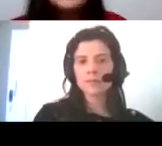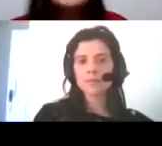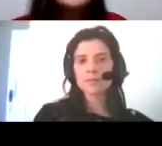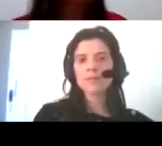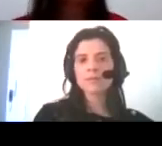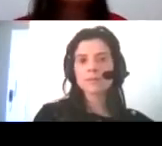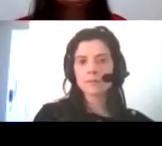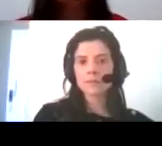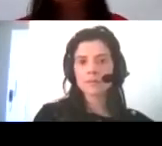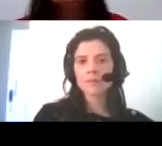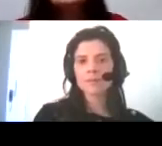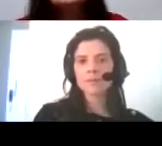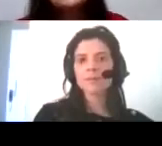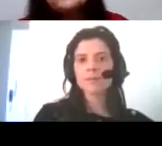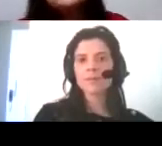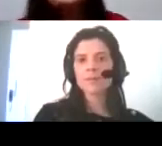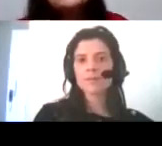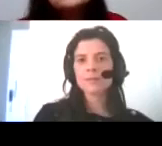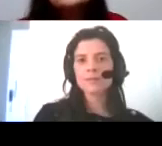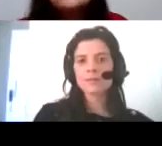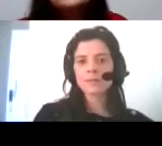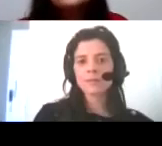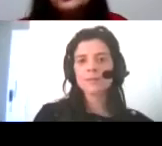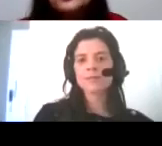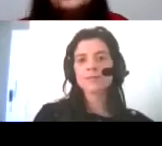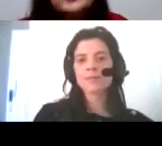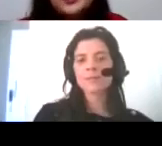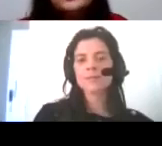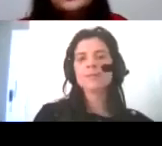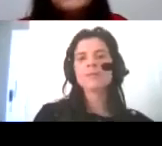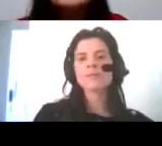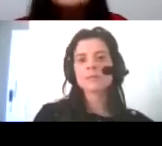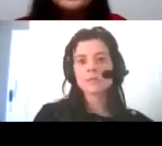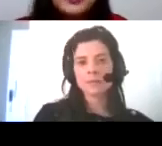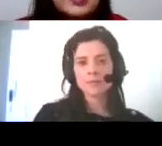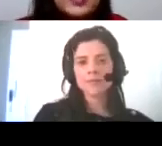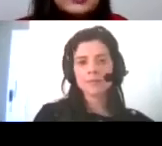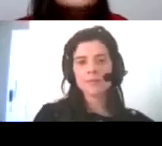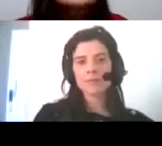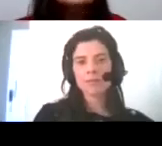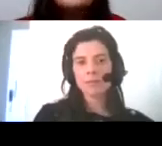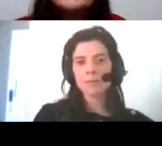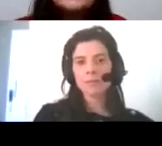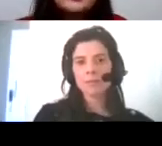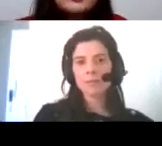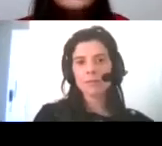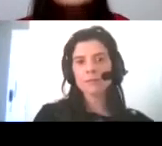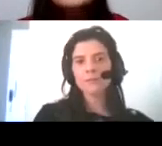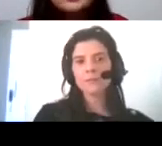essas habilidades aí, com certeza você vai ter muito sucesso, né? Vai ser muito mais feliz, muito